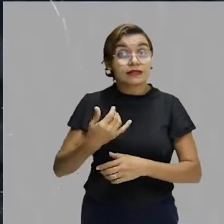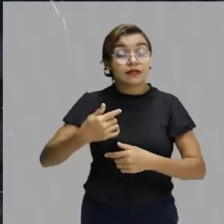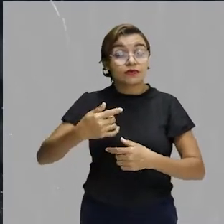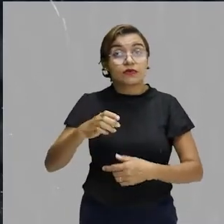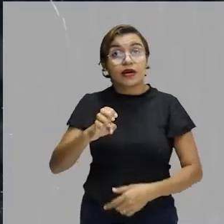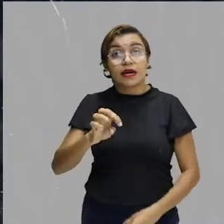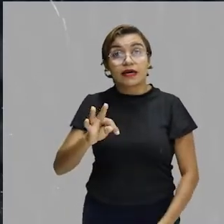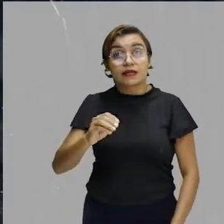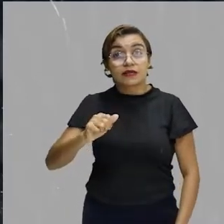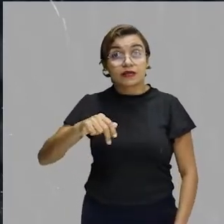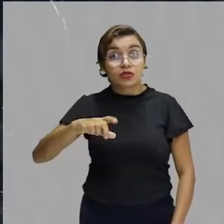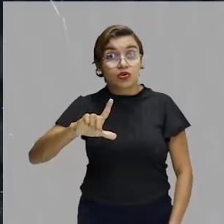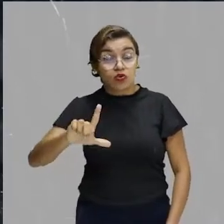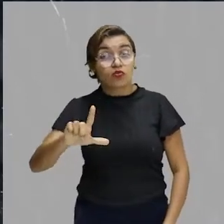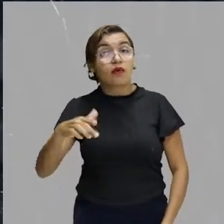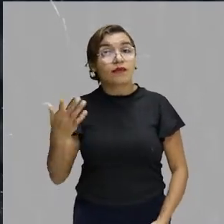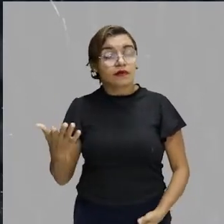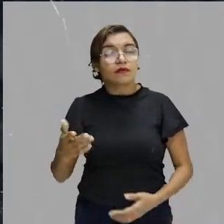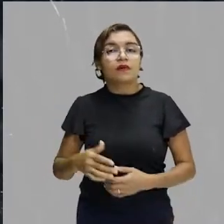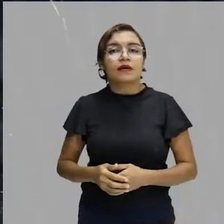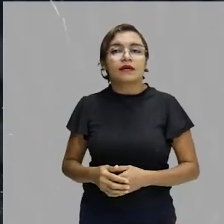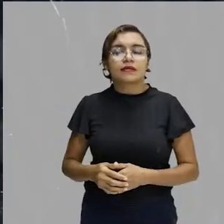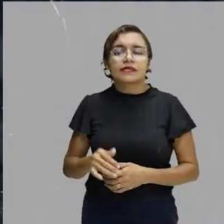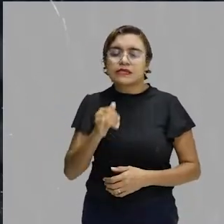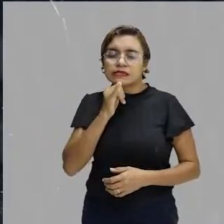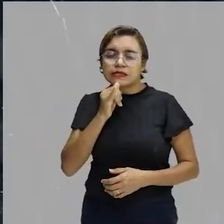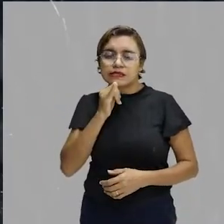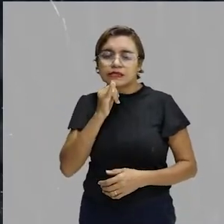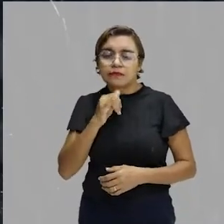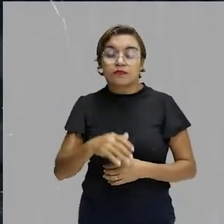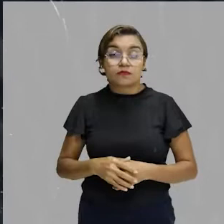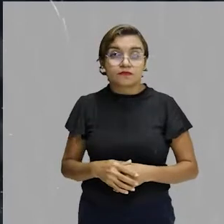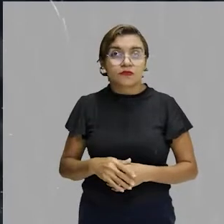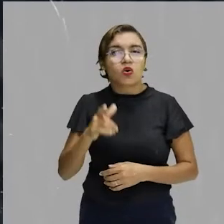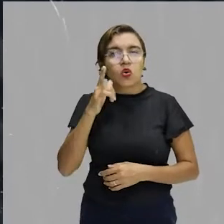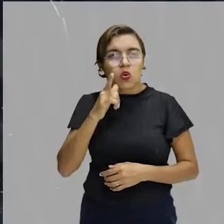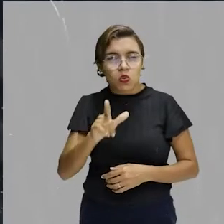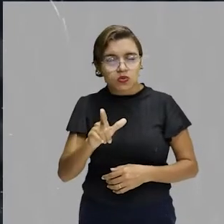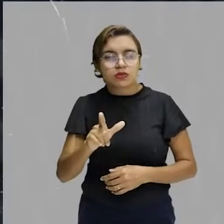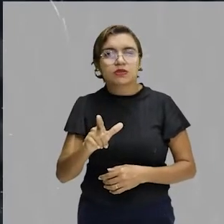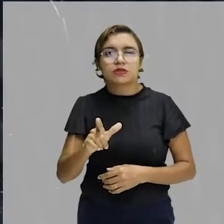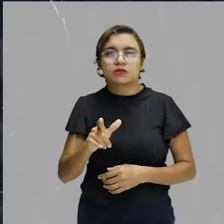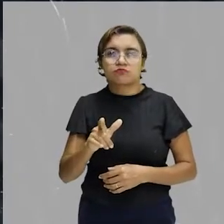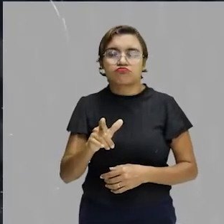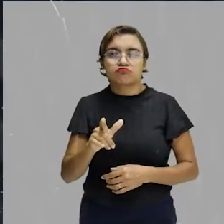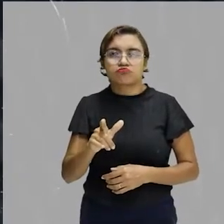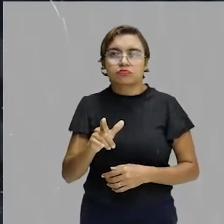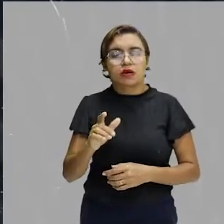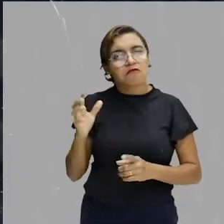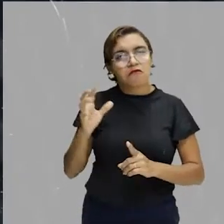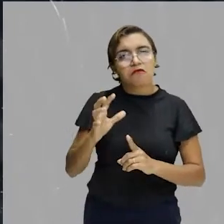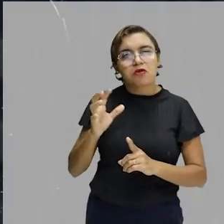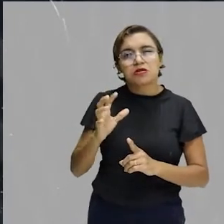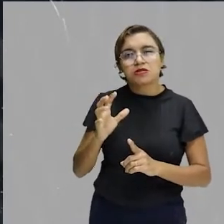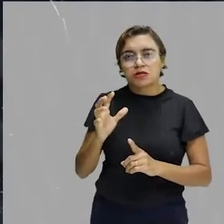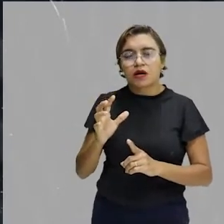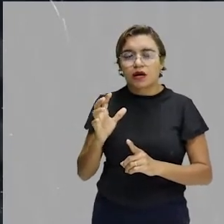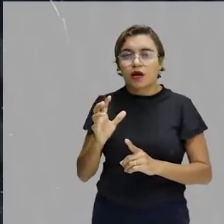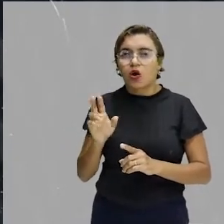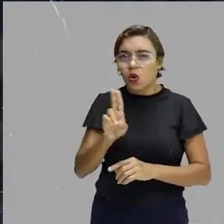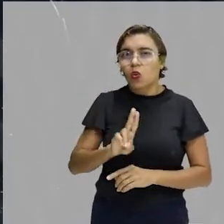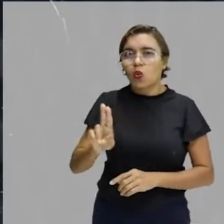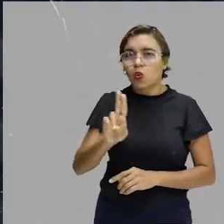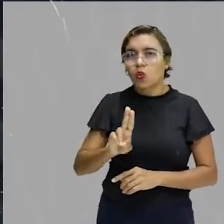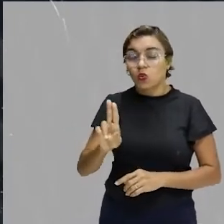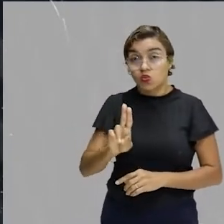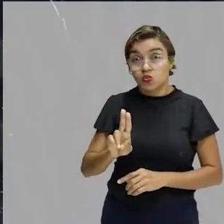com a biotecnologia associada às atividades agropecuárias, eu consigo aumentar a produção, diminuindo também o meu tempo, né? Então,